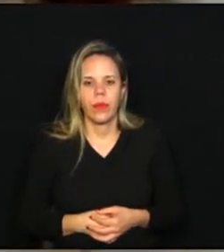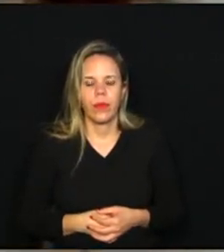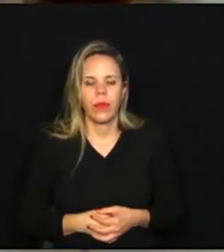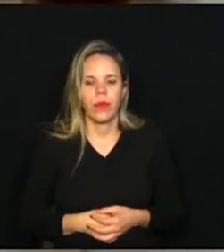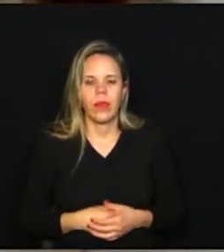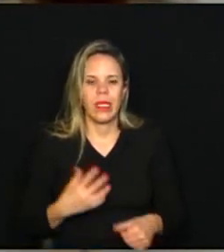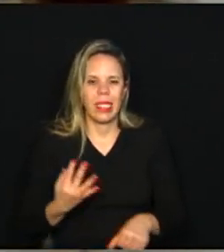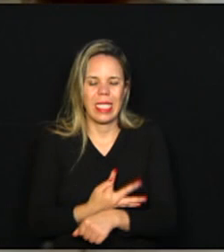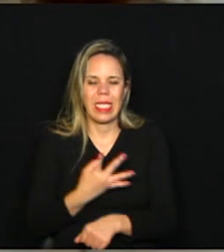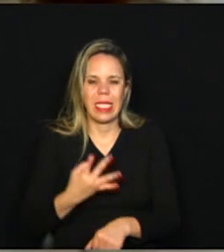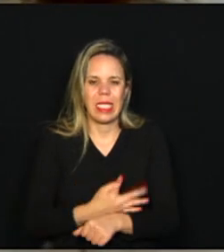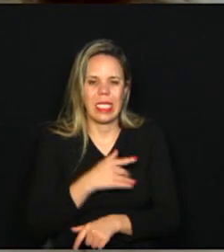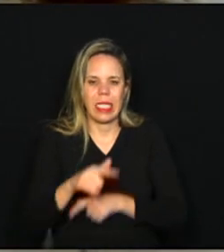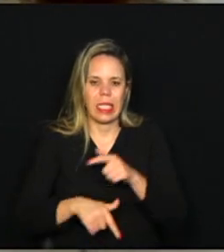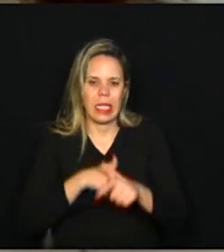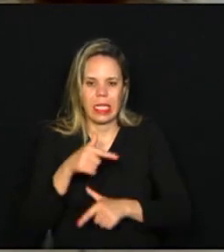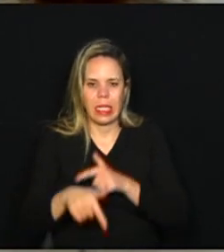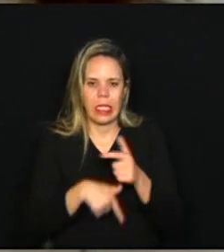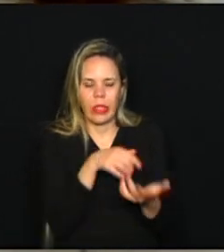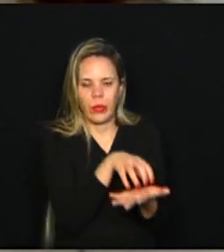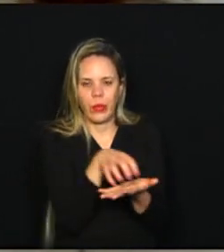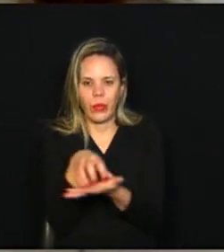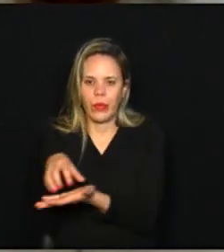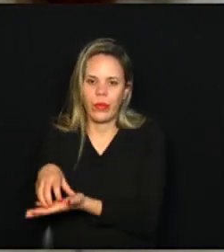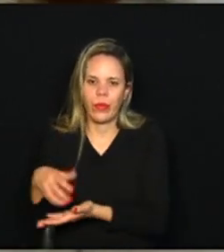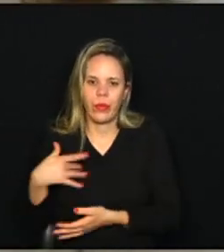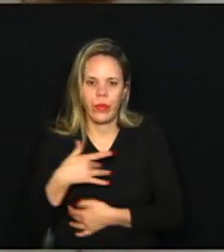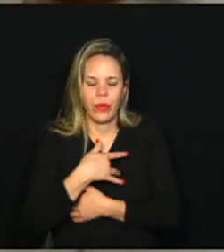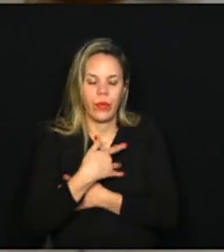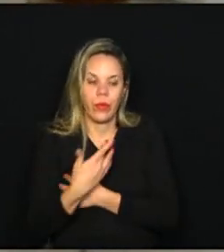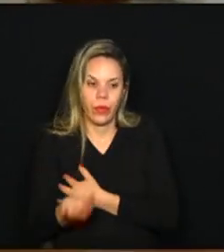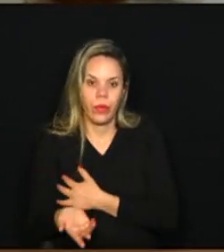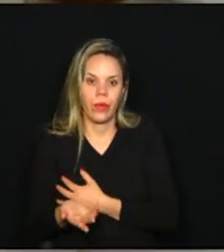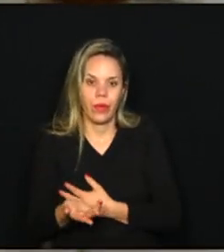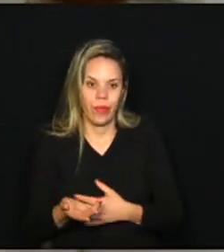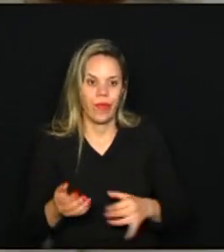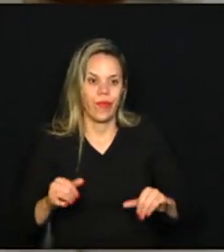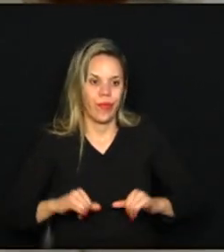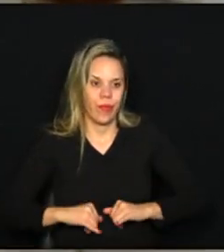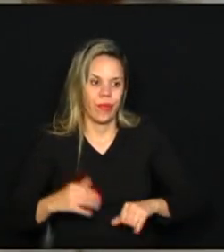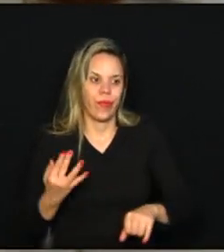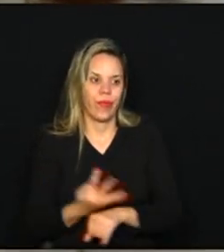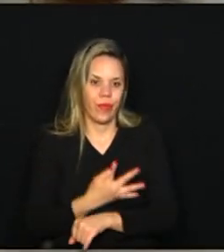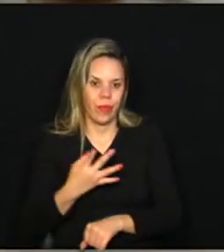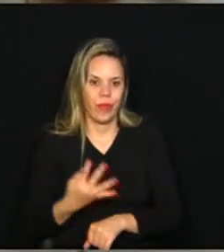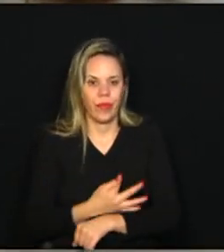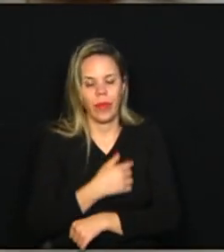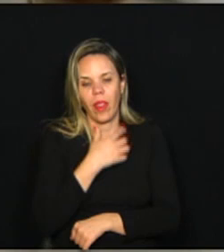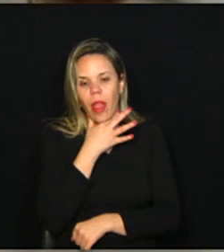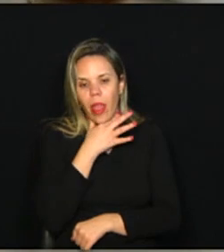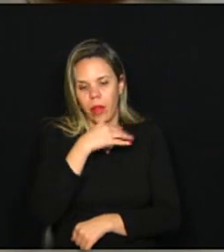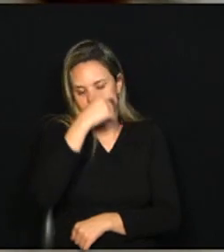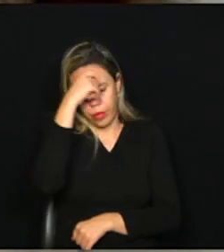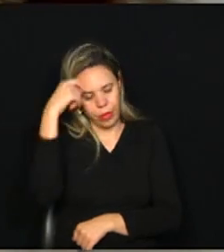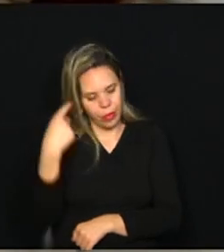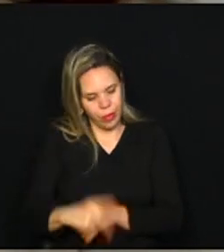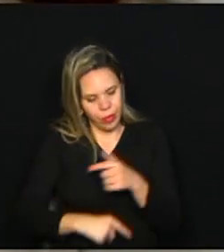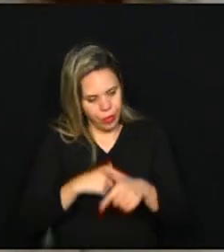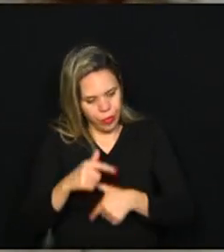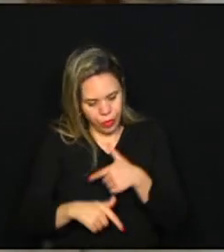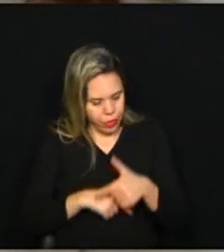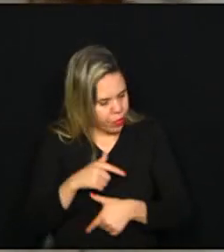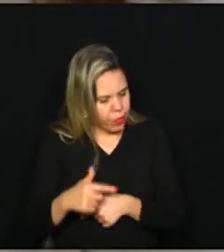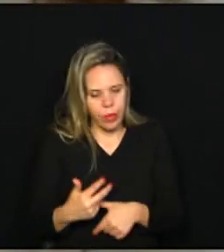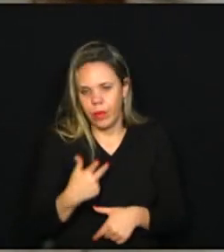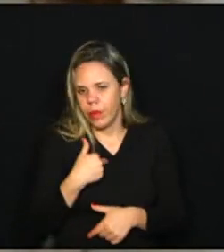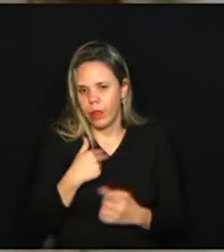sobrecarga de serviços das unidades de saúde, né? Que já estão sobrecarregadas, na verdade, e que não teriam condições de